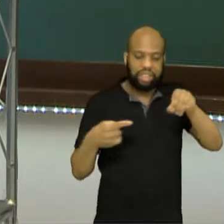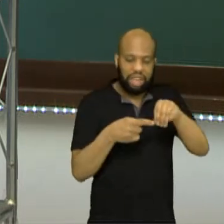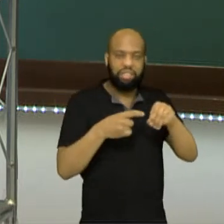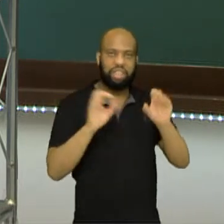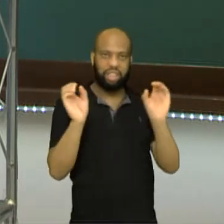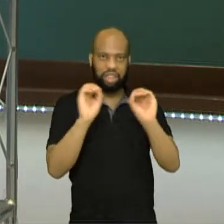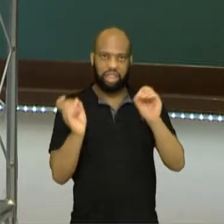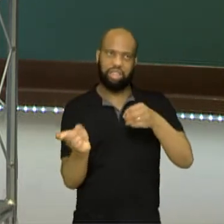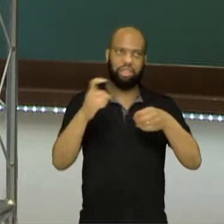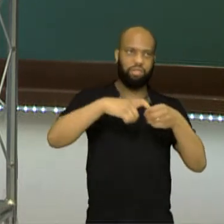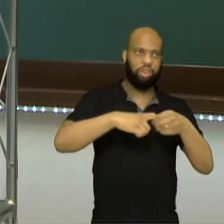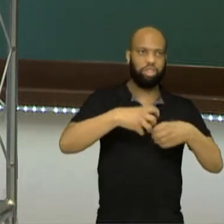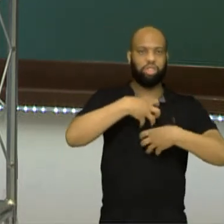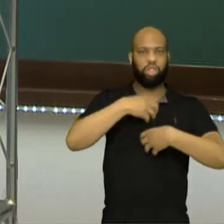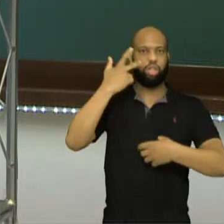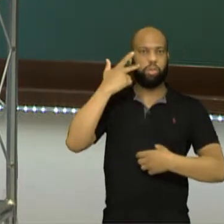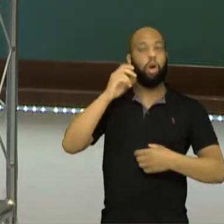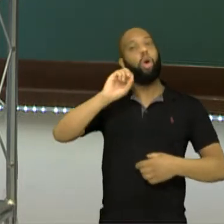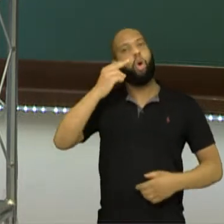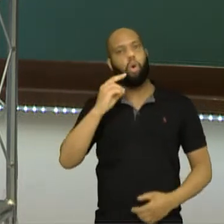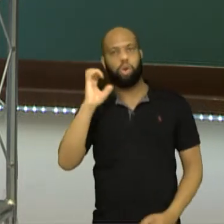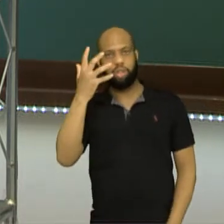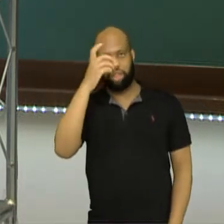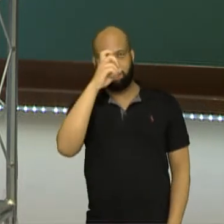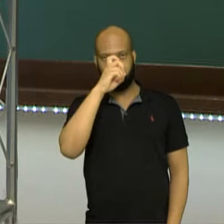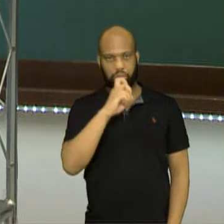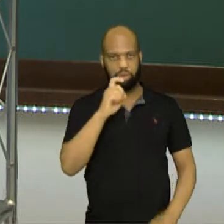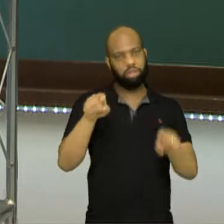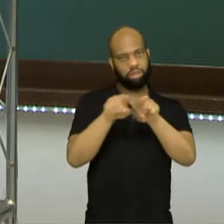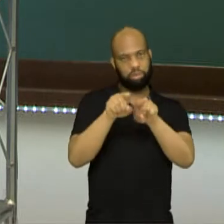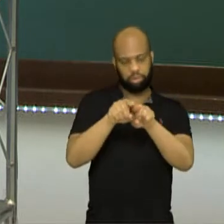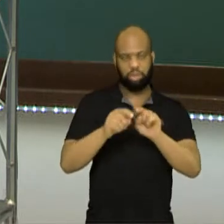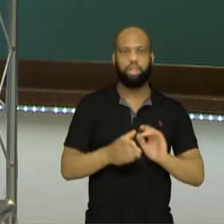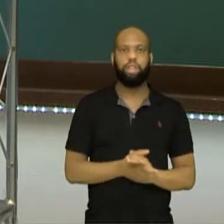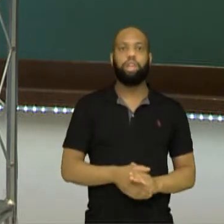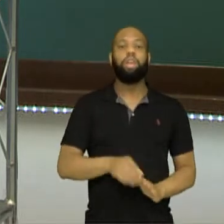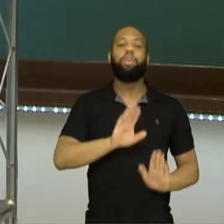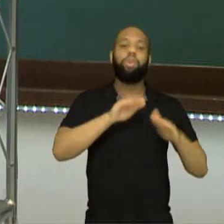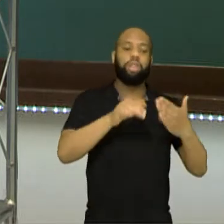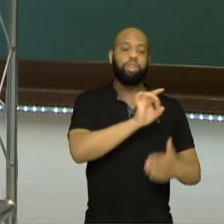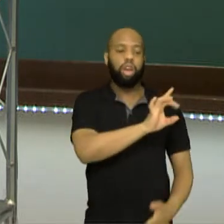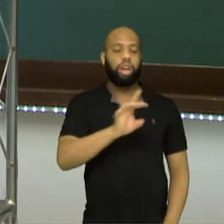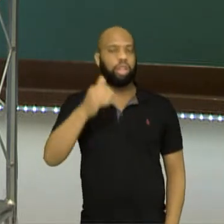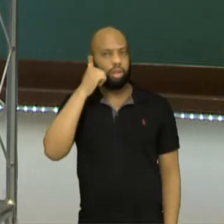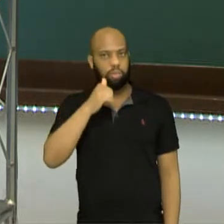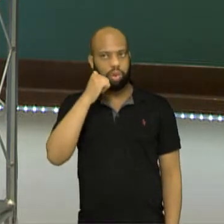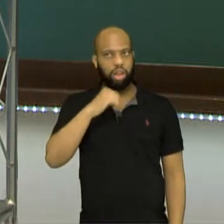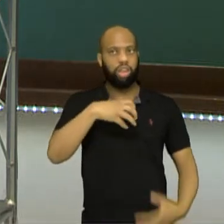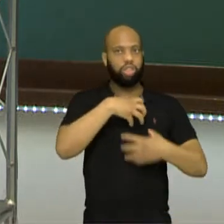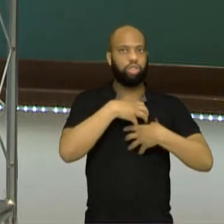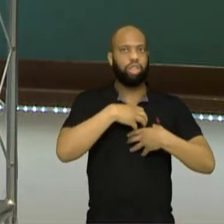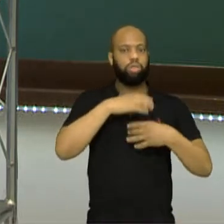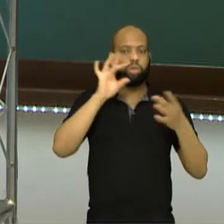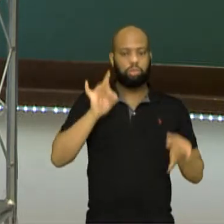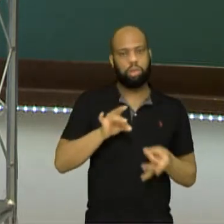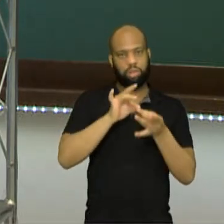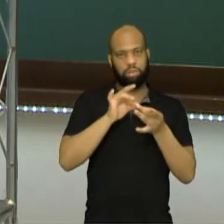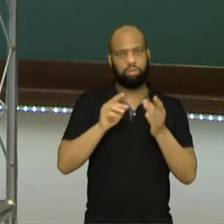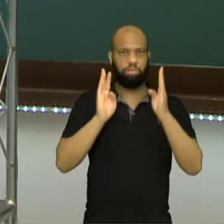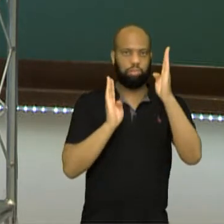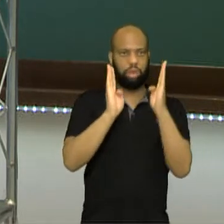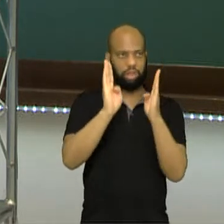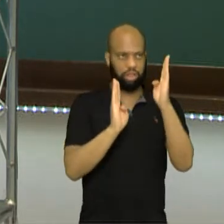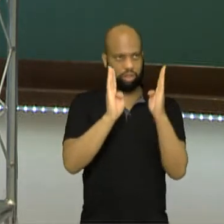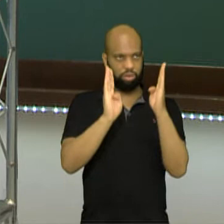gravidez, com o processo de menstruação ocorrendo em seguida ali, tá? Cada mulher vai ter um ciclo específico ali, um período,